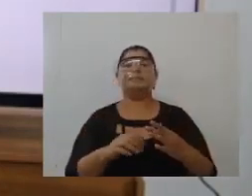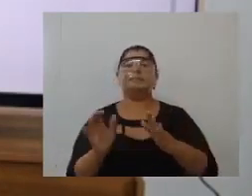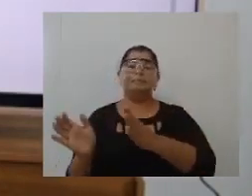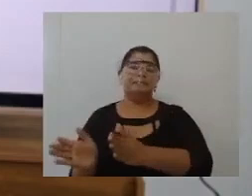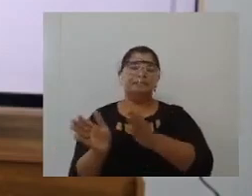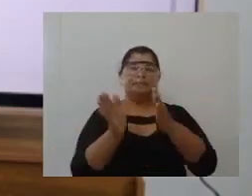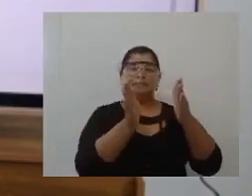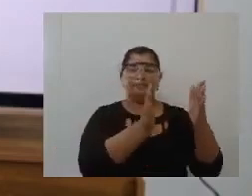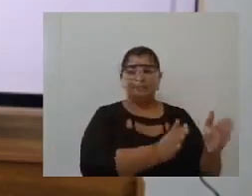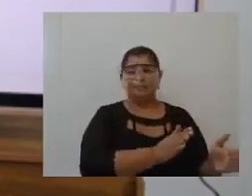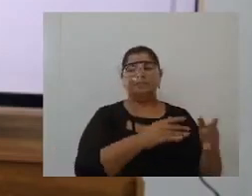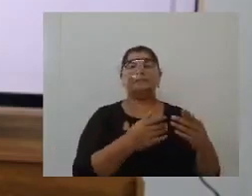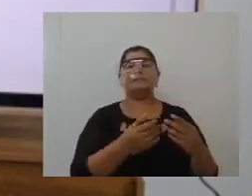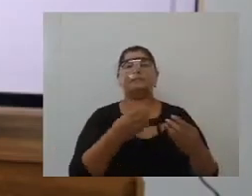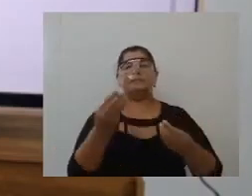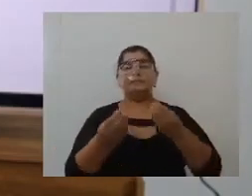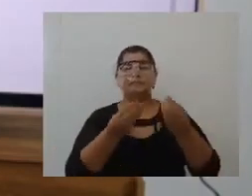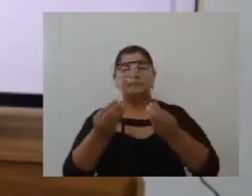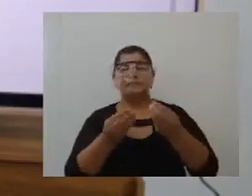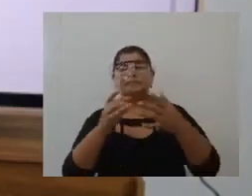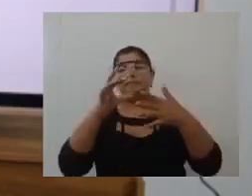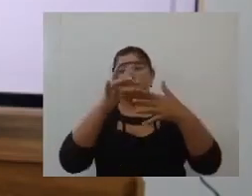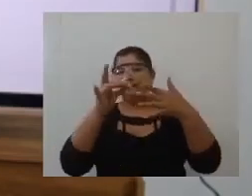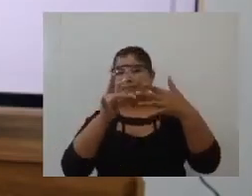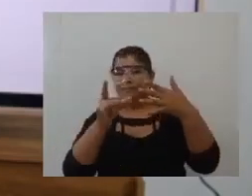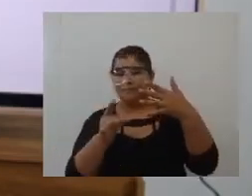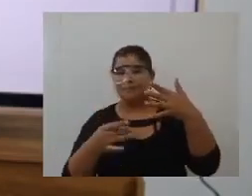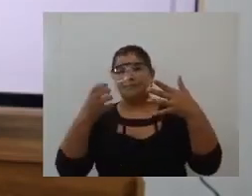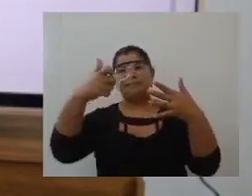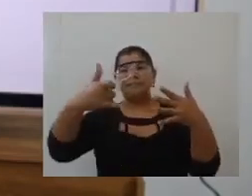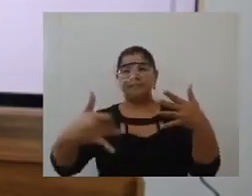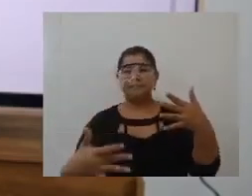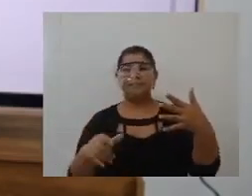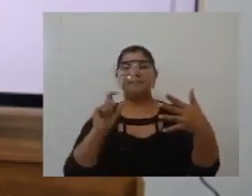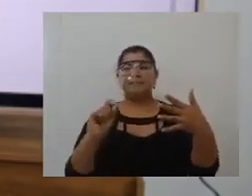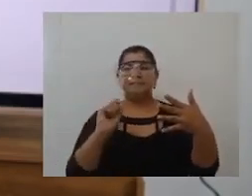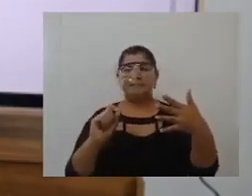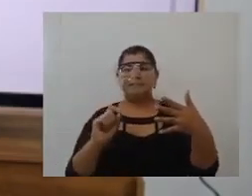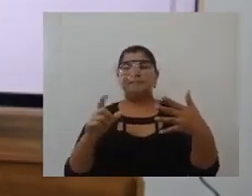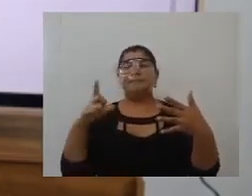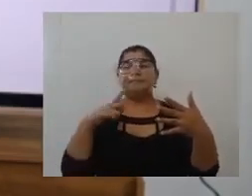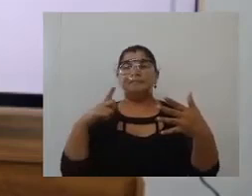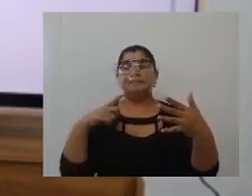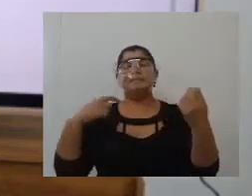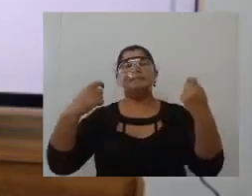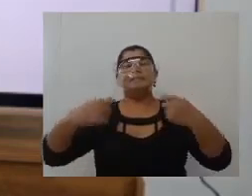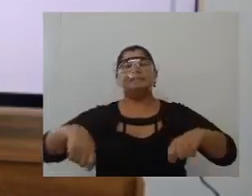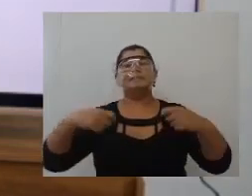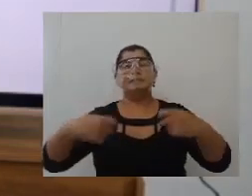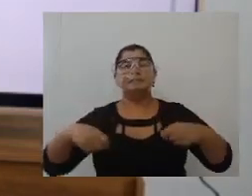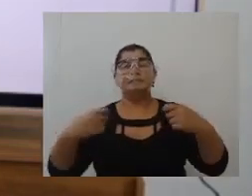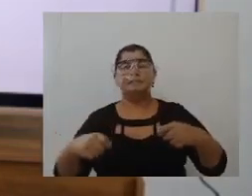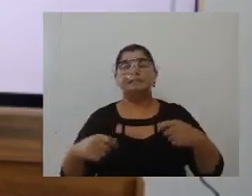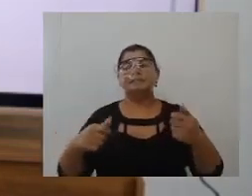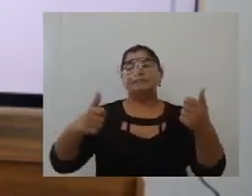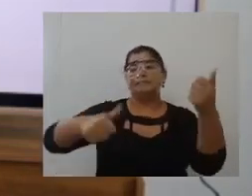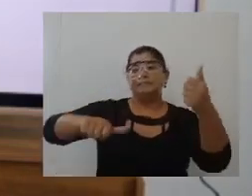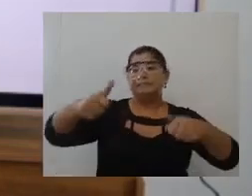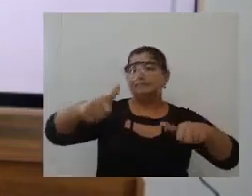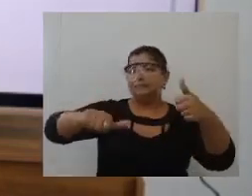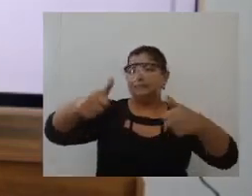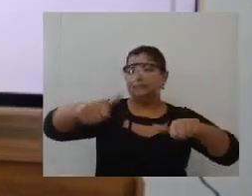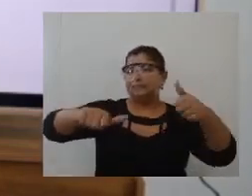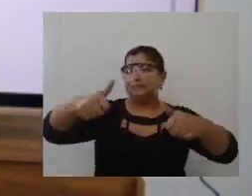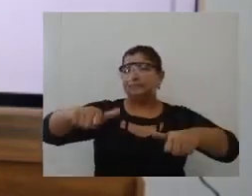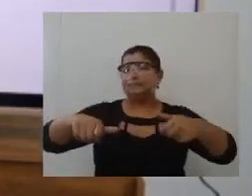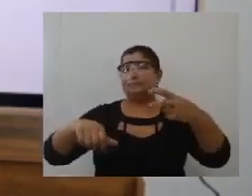mais, indo mais para os detalhes, o que é que nós vamos ver? Nós vamos ver a necessidade de avaliação